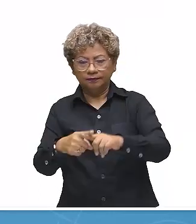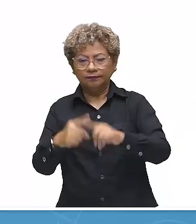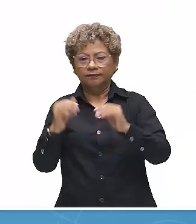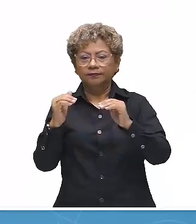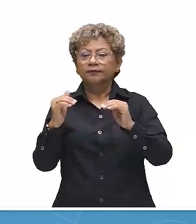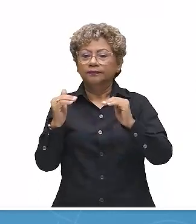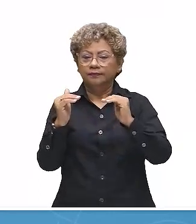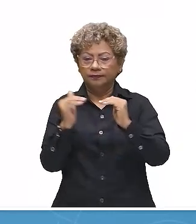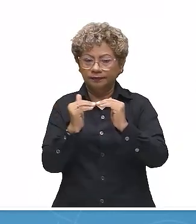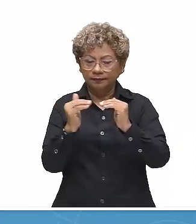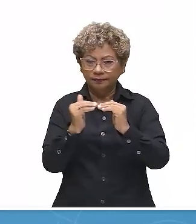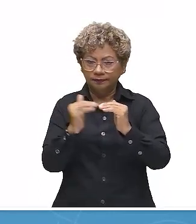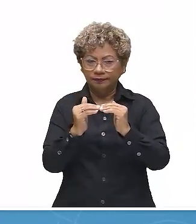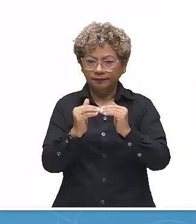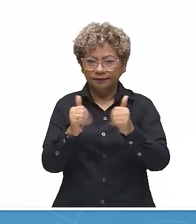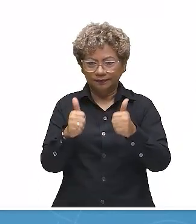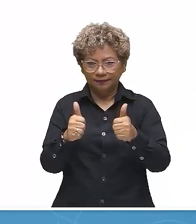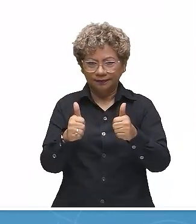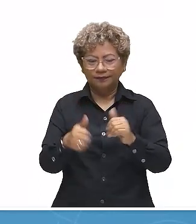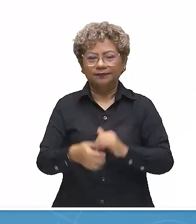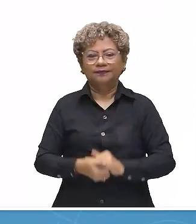fração irredutível.